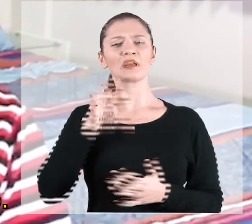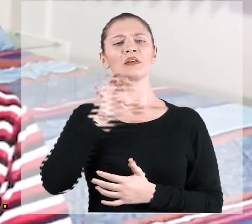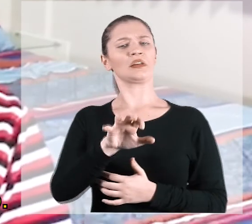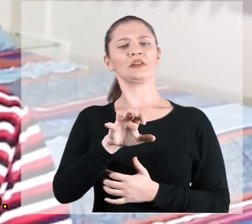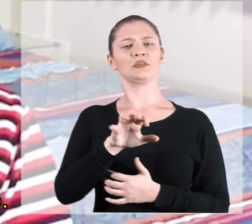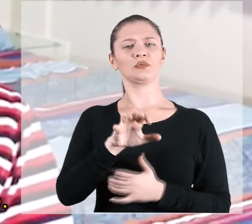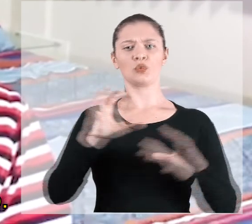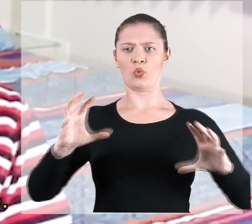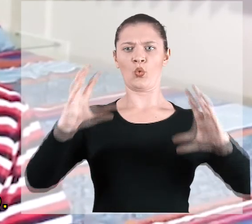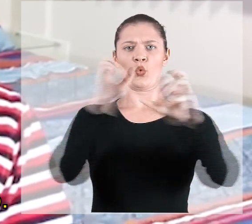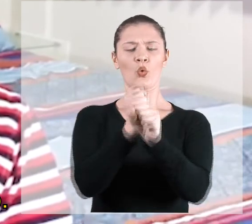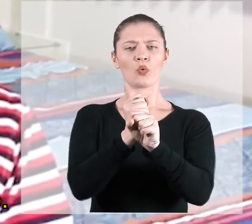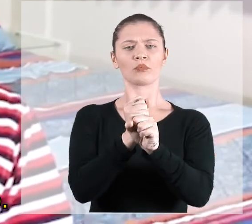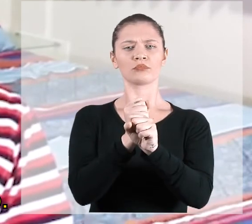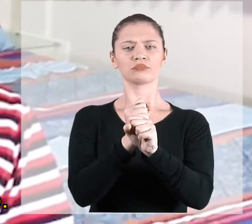um total